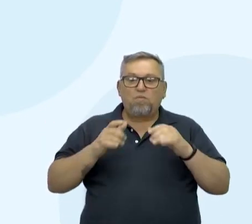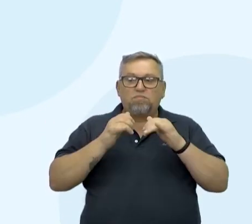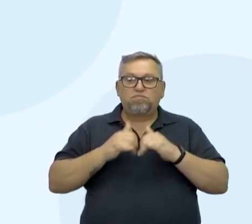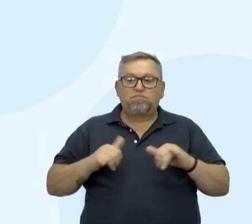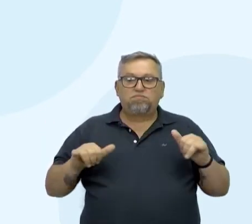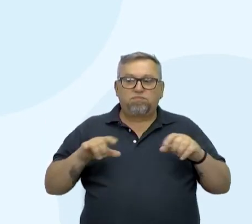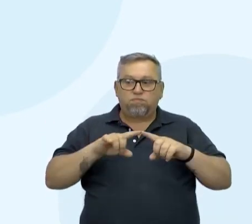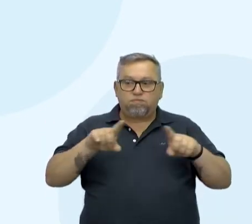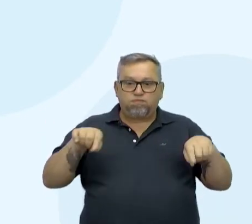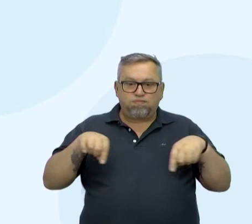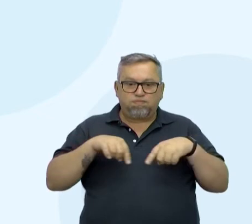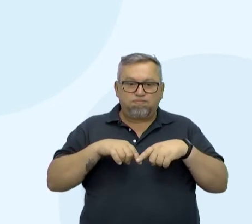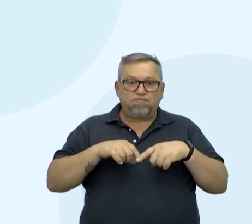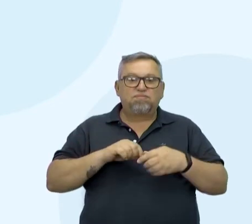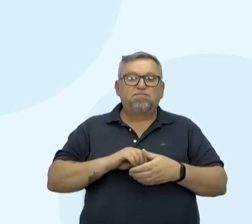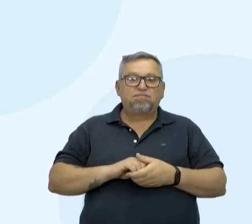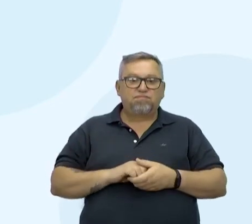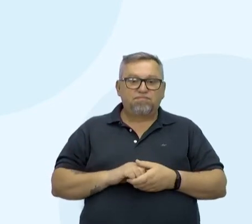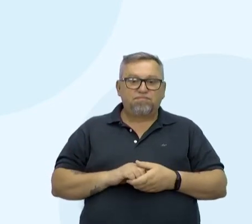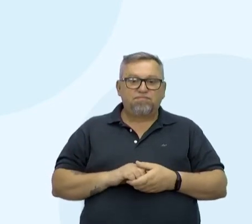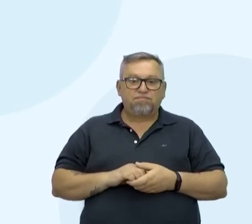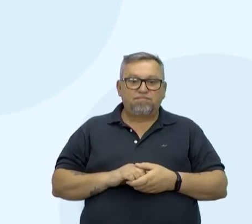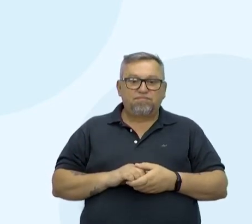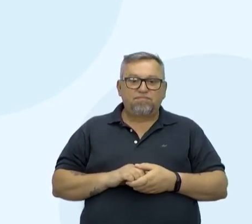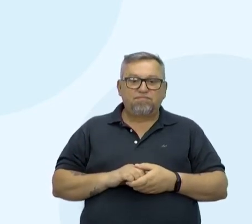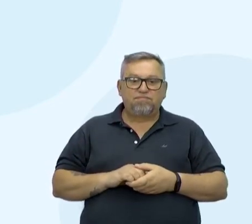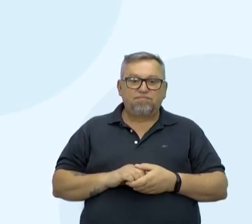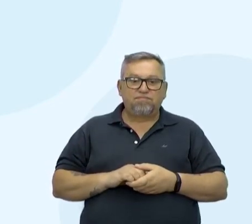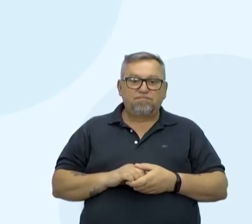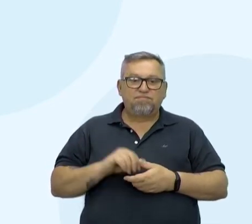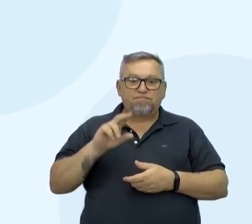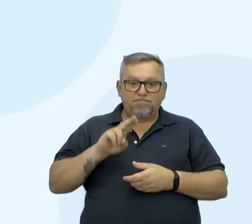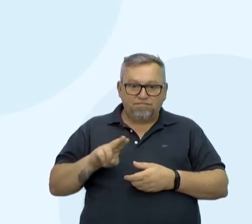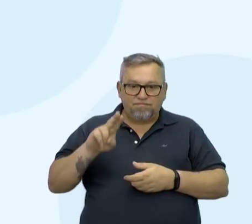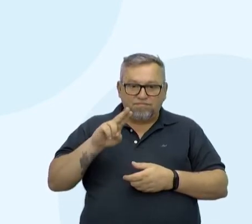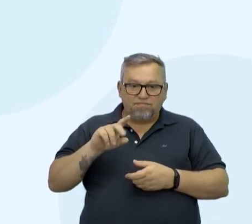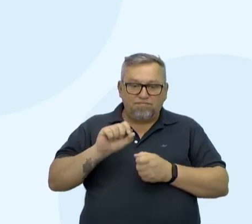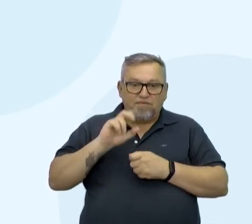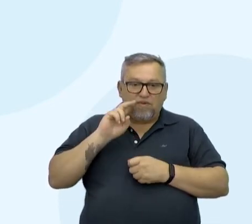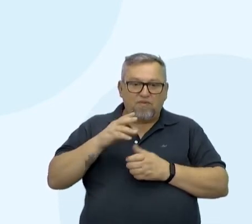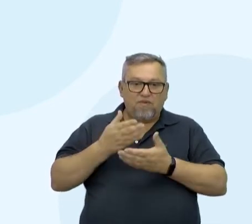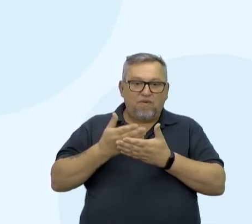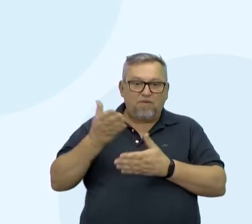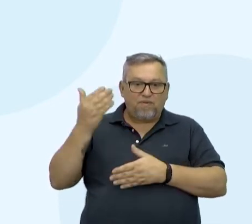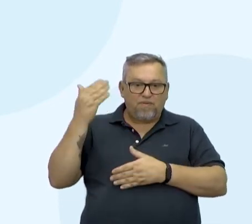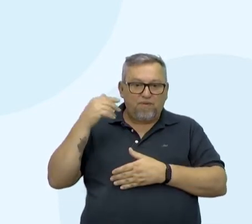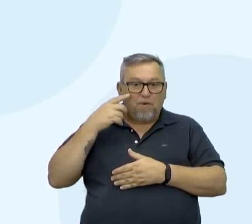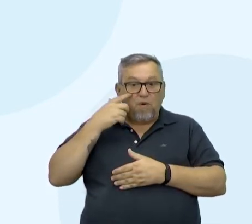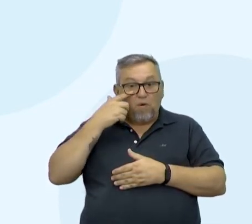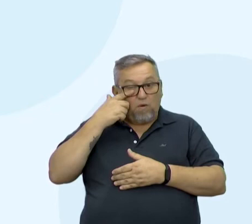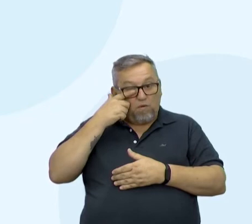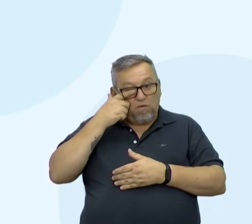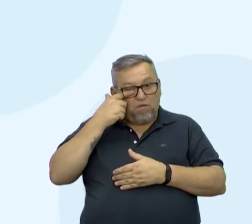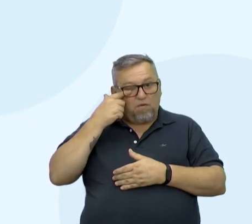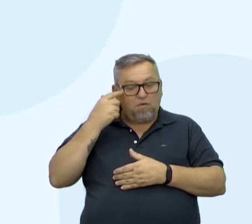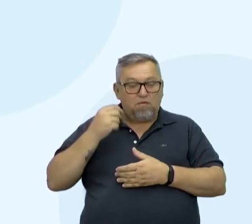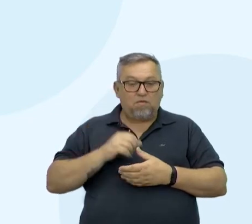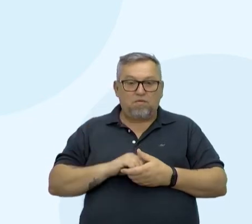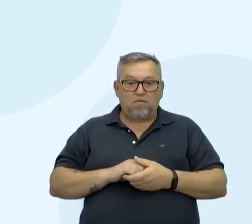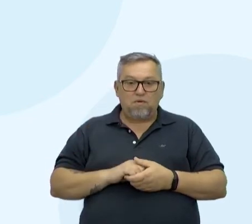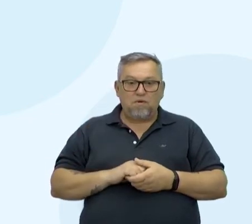né, perpendicular no sistema? Então, eu vou usar a equação que a gente viu aí na aula anterior. Que a intensidade depende do campo elétrico ao